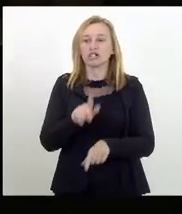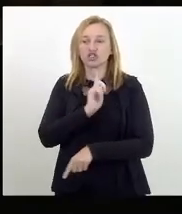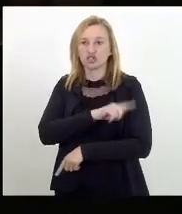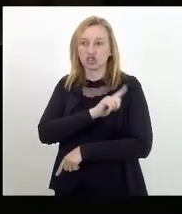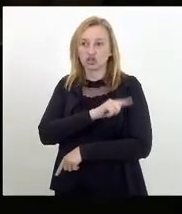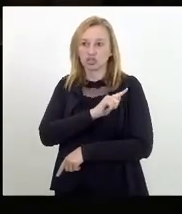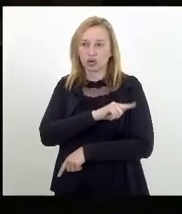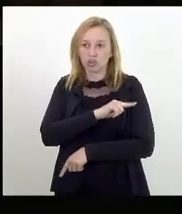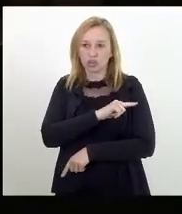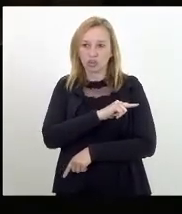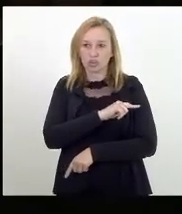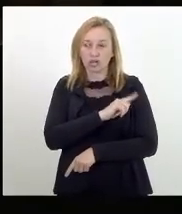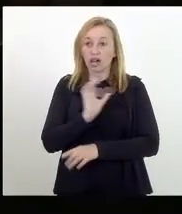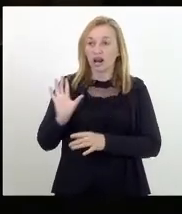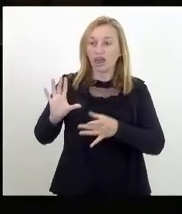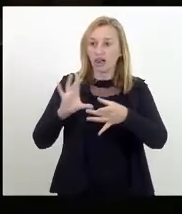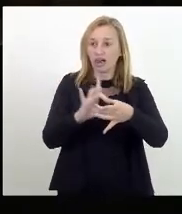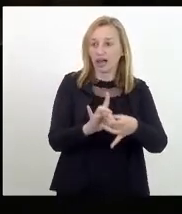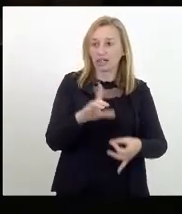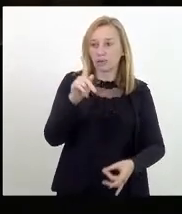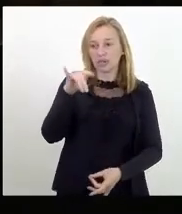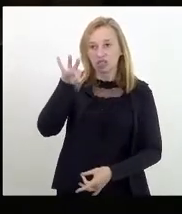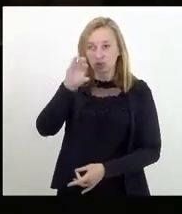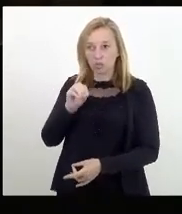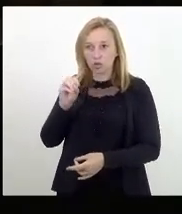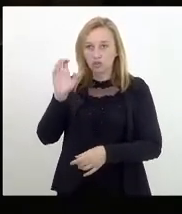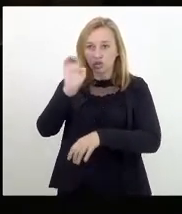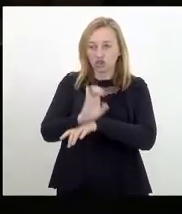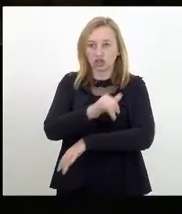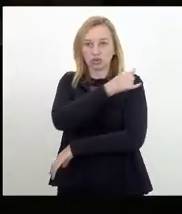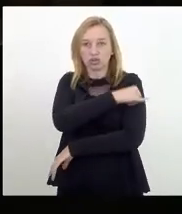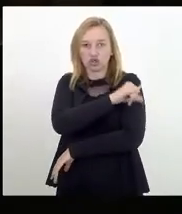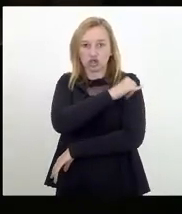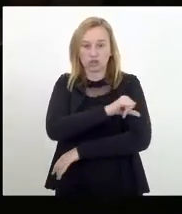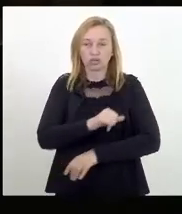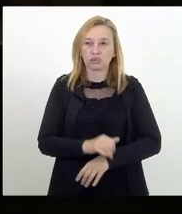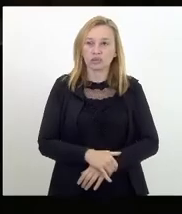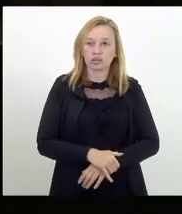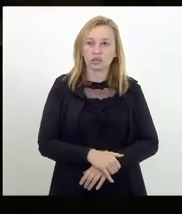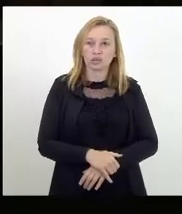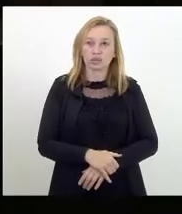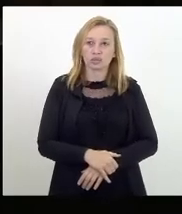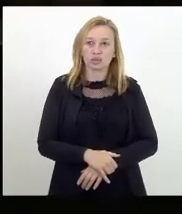ligadas ao patrimônio e ao estado do Rio de Janeiro